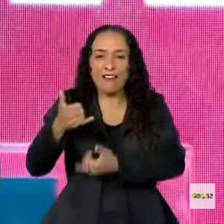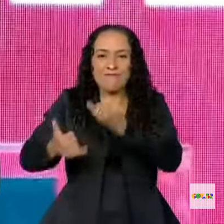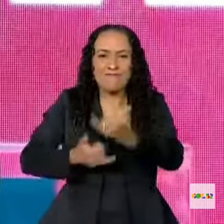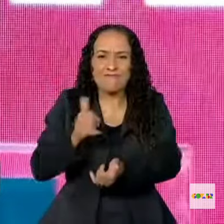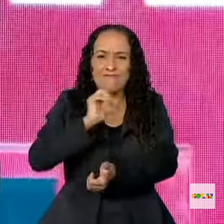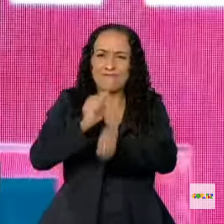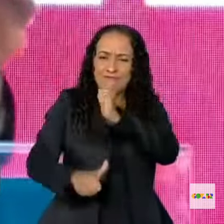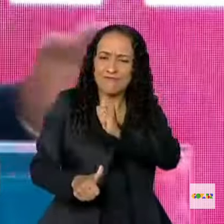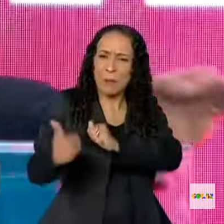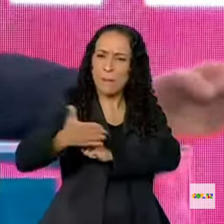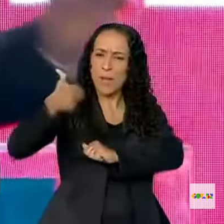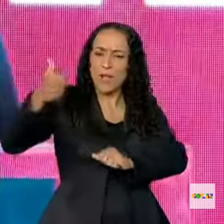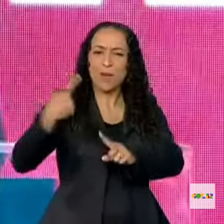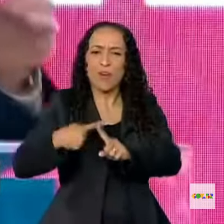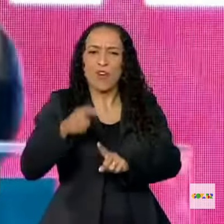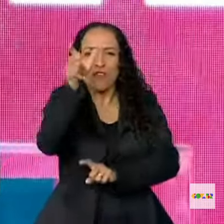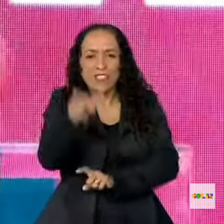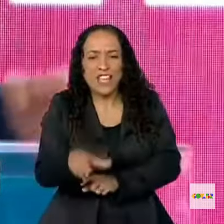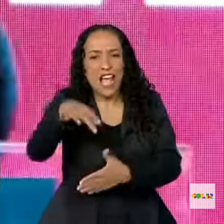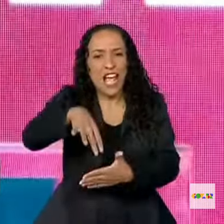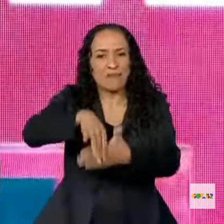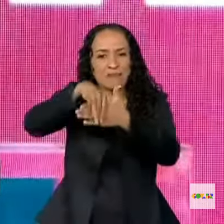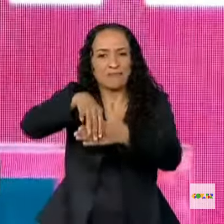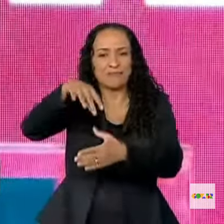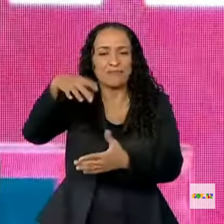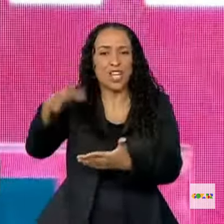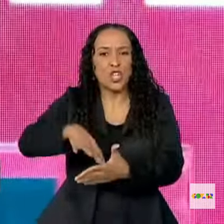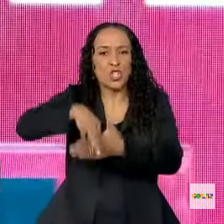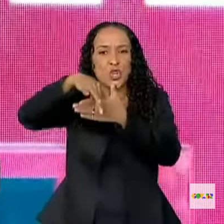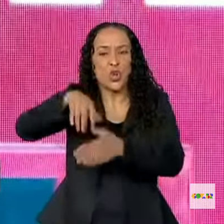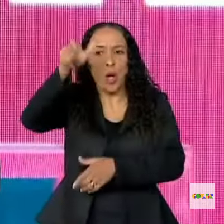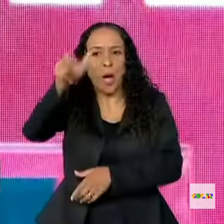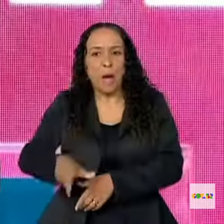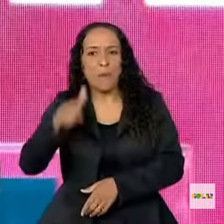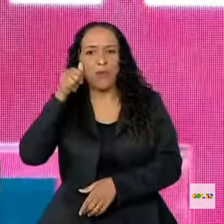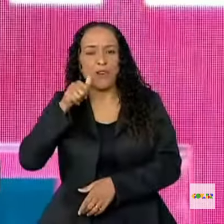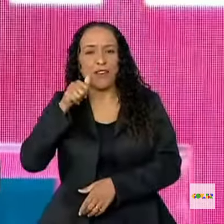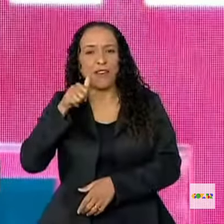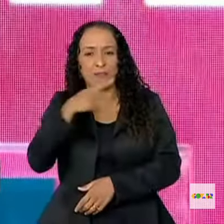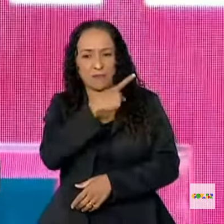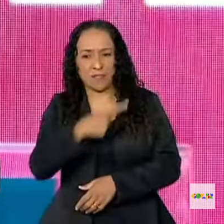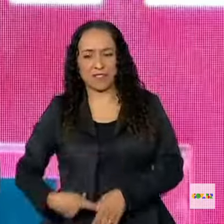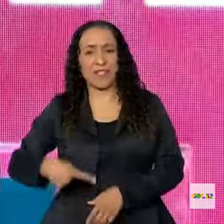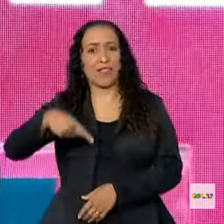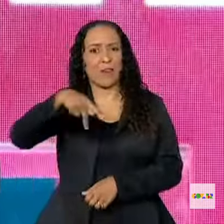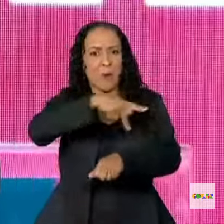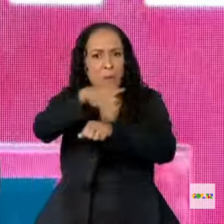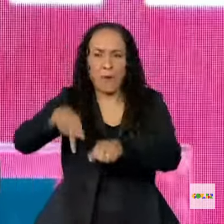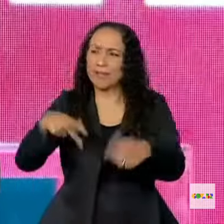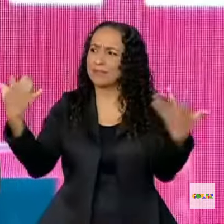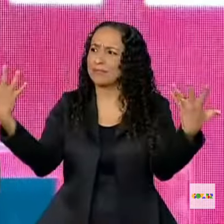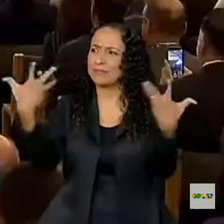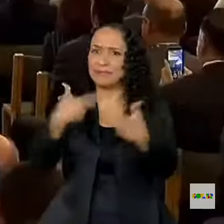extraordinário o fato de você ser eleito uma mulher para esse país é uma coisa